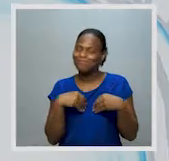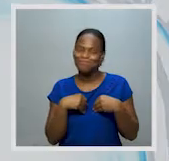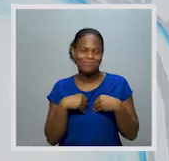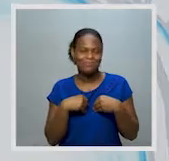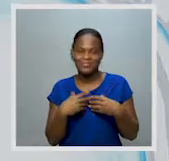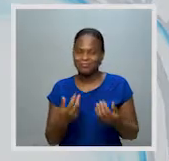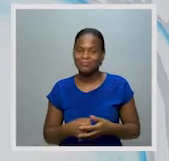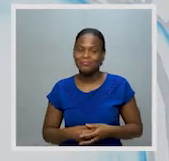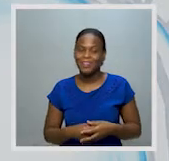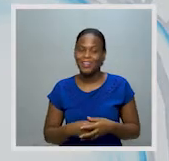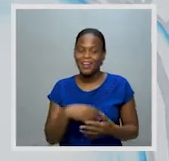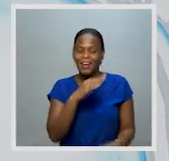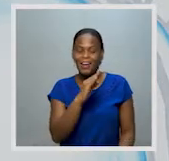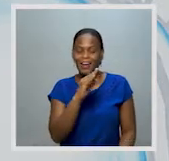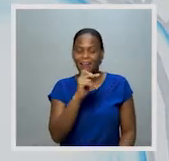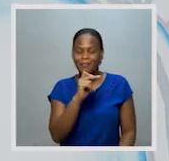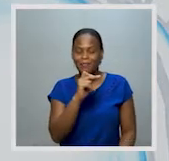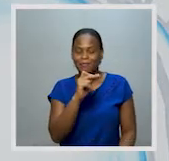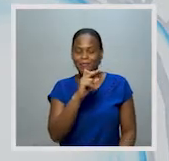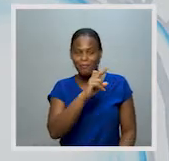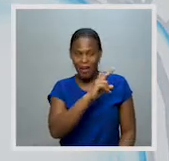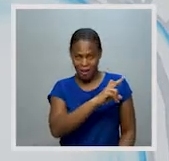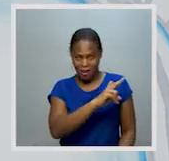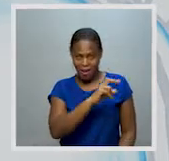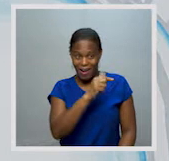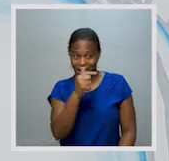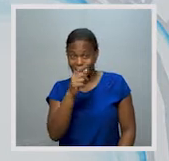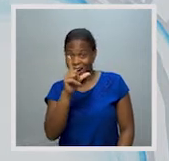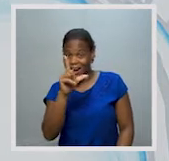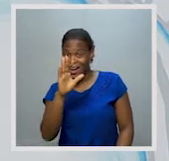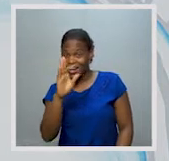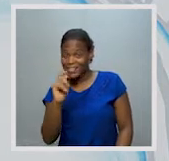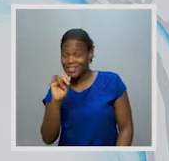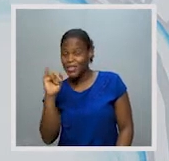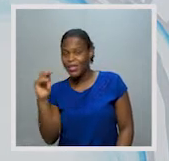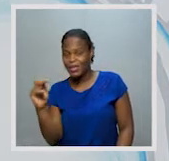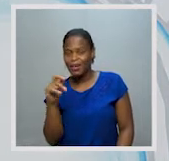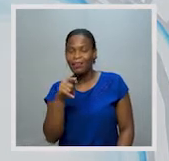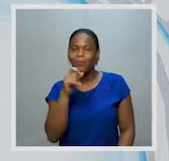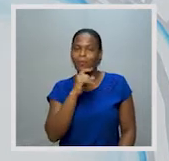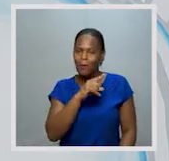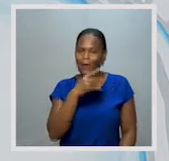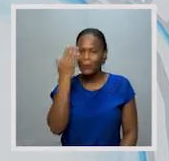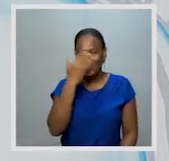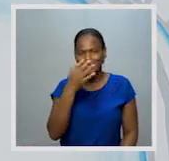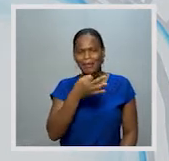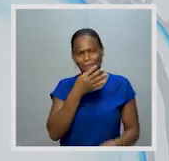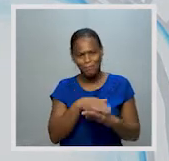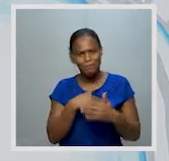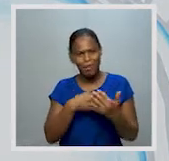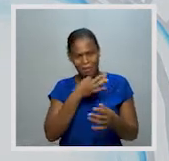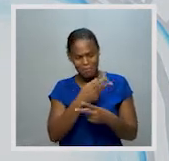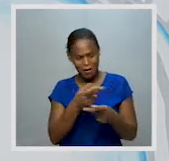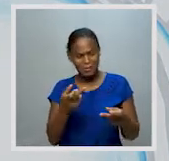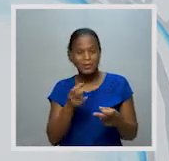Veja, far-lhe-ia. Que bonito. Você pode, a partir de hoje, começar a tentar utilizar no seu cotidiano estes tipos